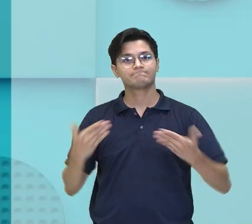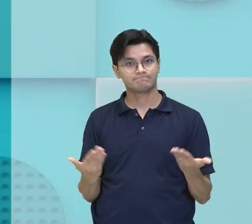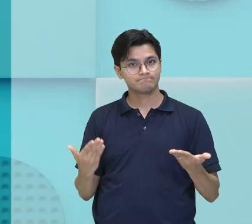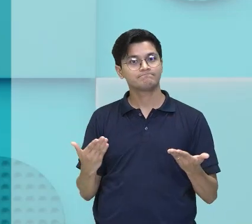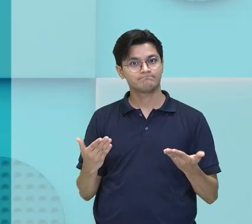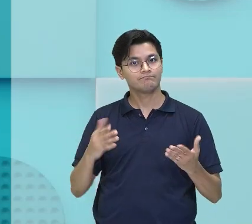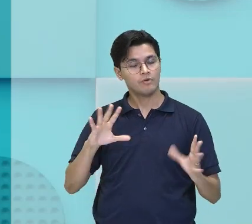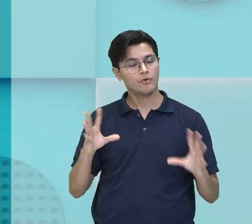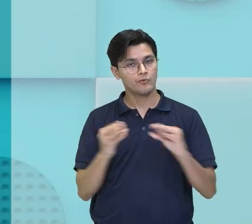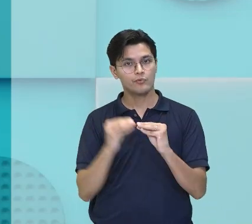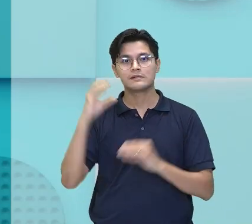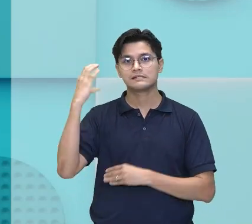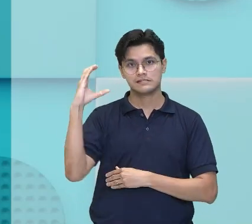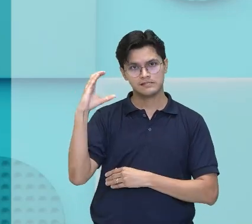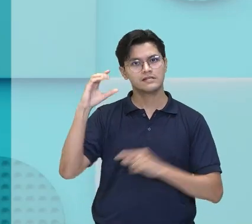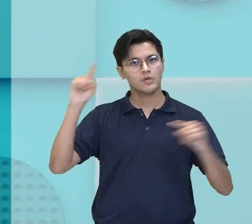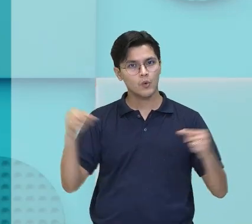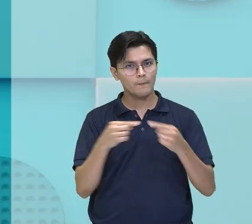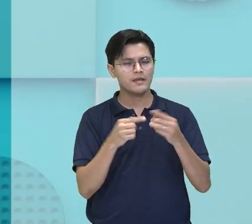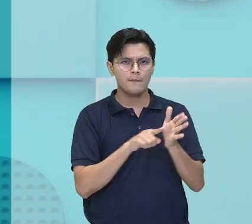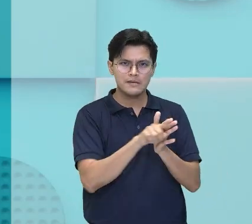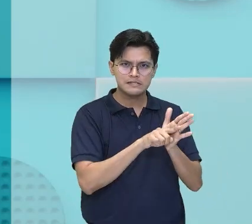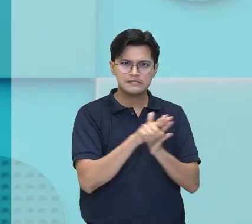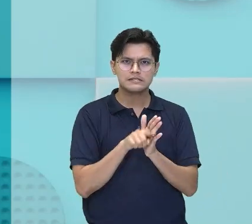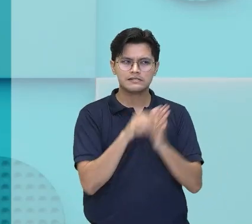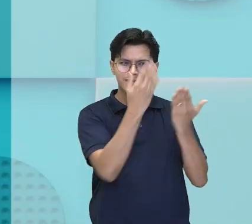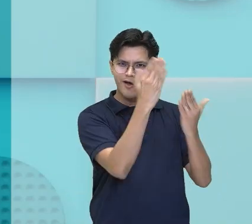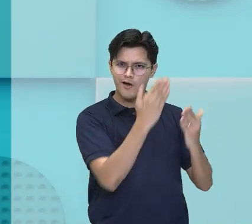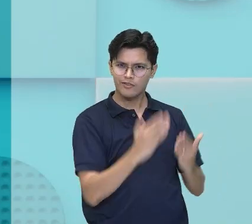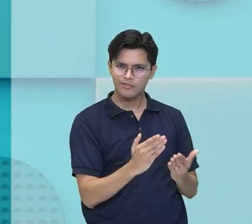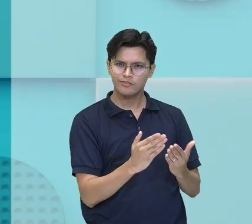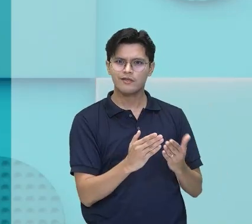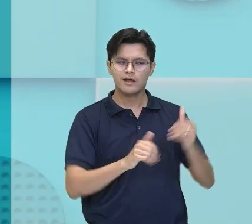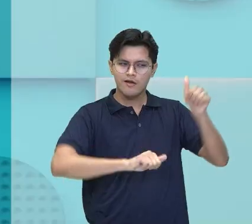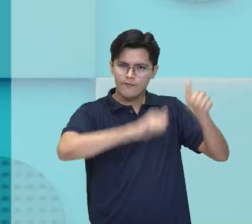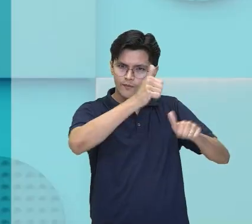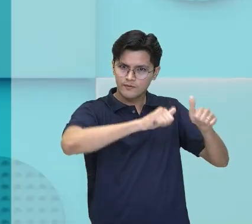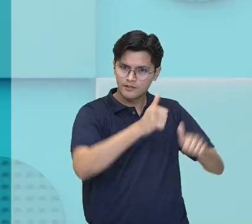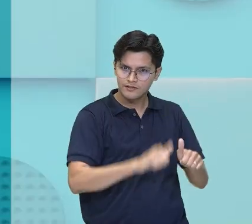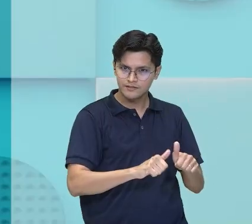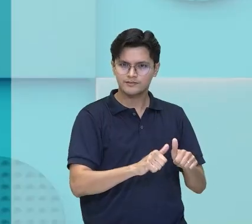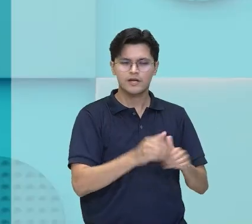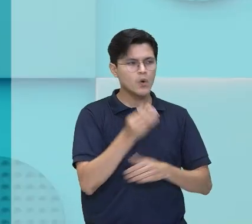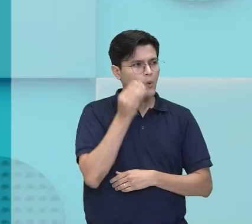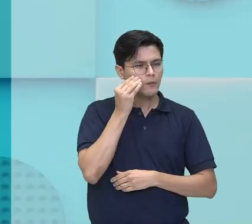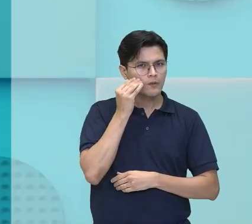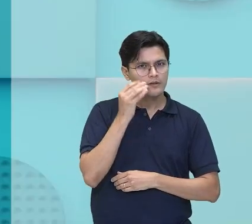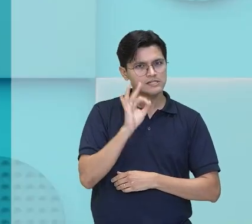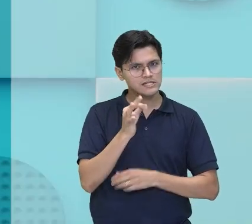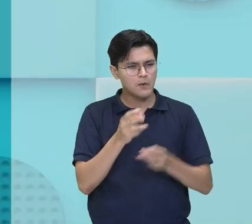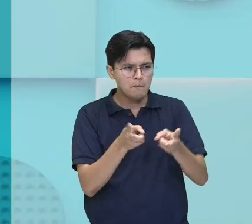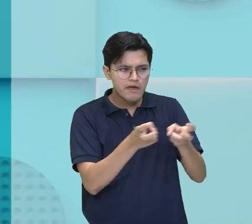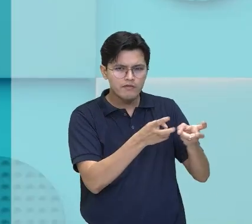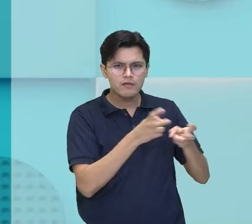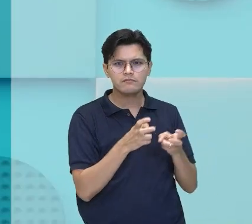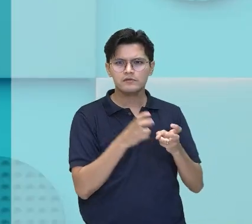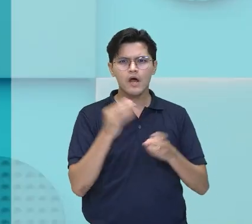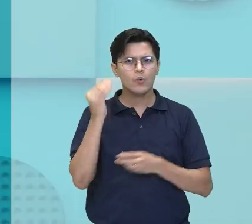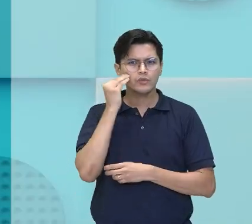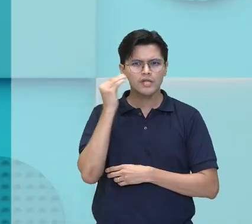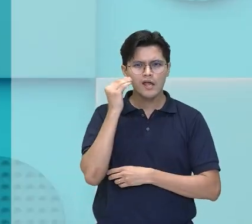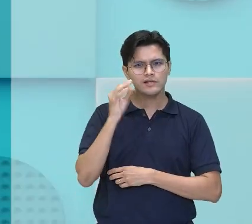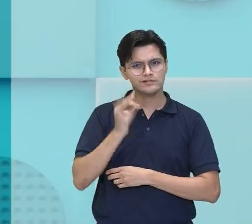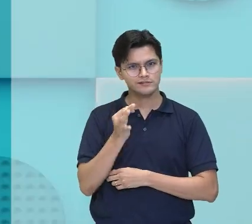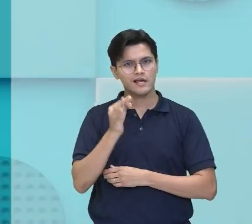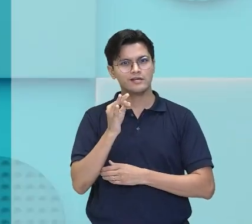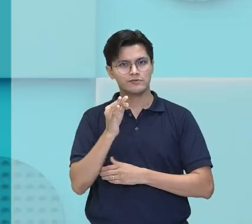é pesquisa, é análise, é observação, ali a gente vai anotar e vamos testar, né, até chegar no resultado